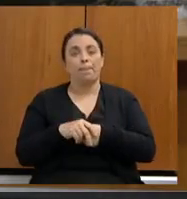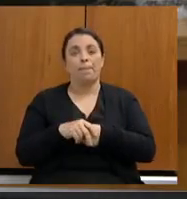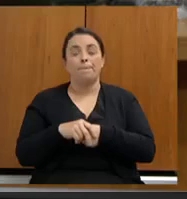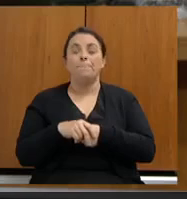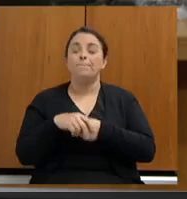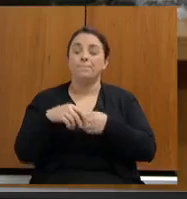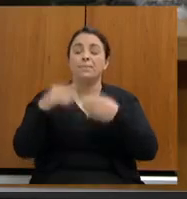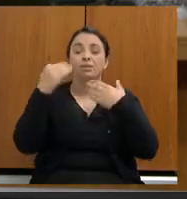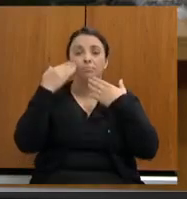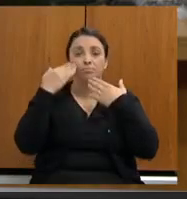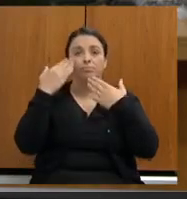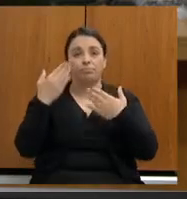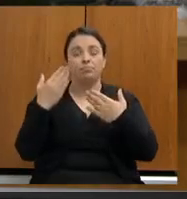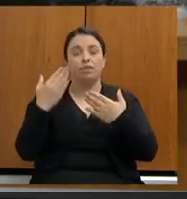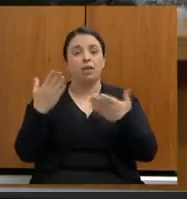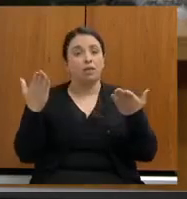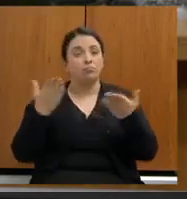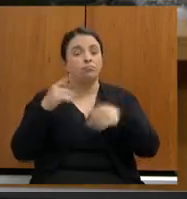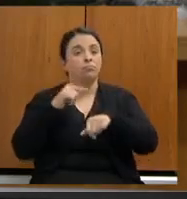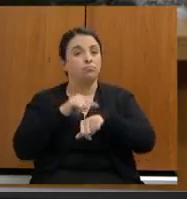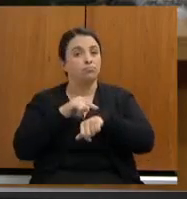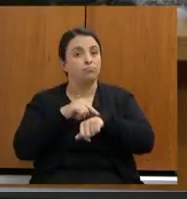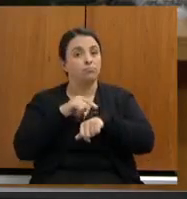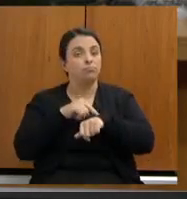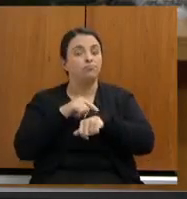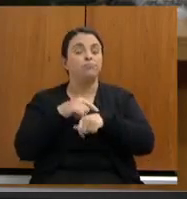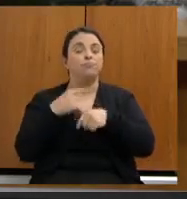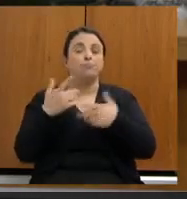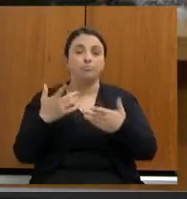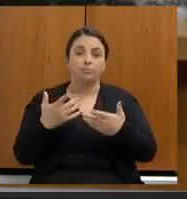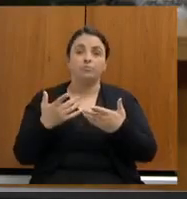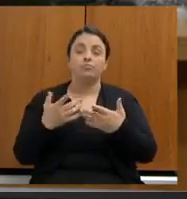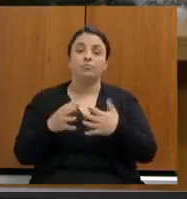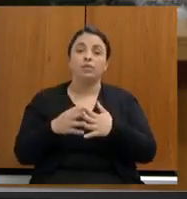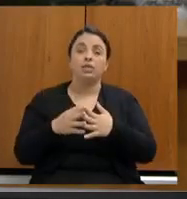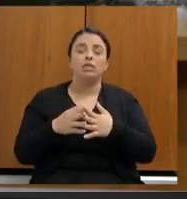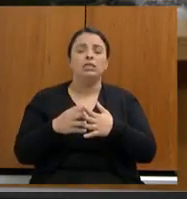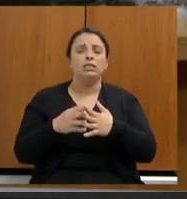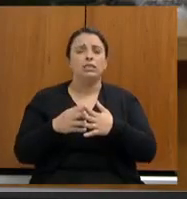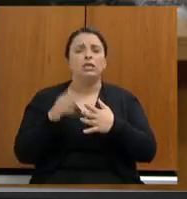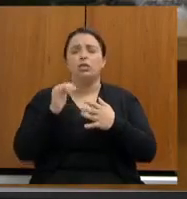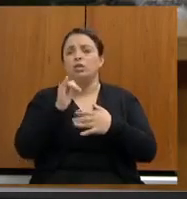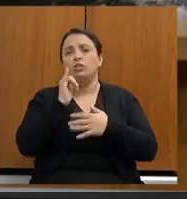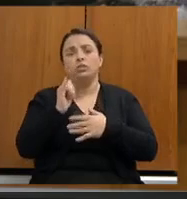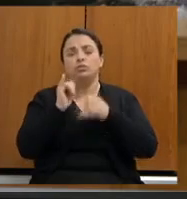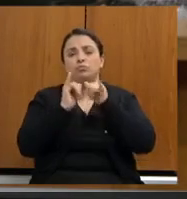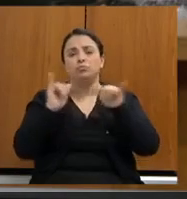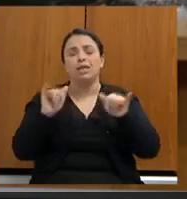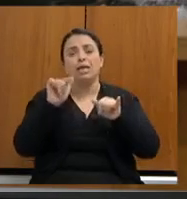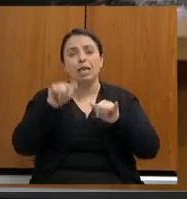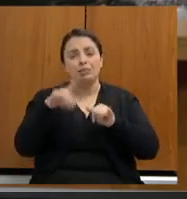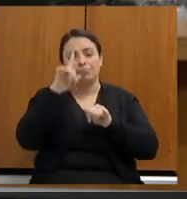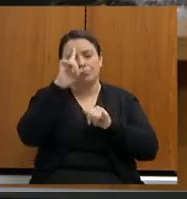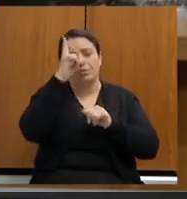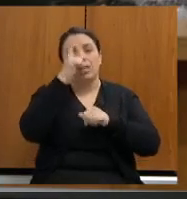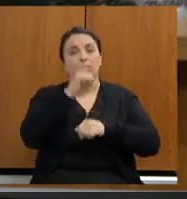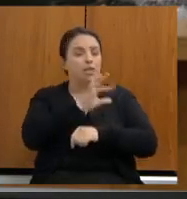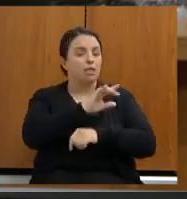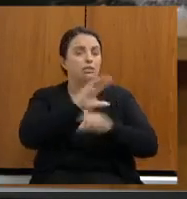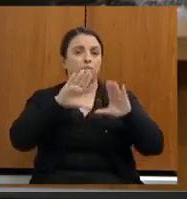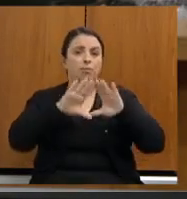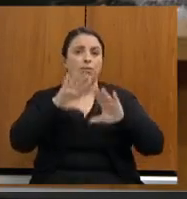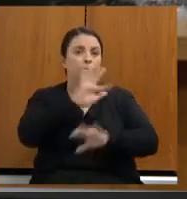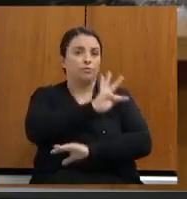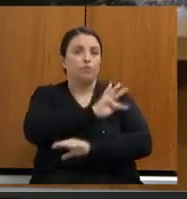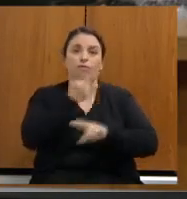agradecendo aí pela oportunidade e já dizendo que essa iniciativa do Assembleia fiscaliza ela é